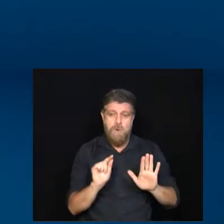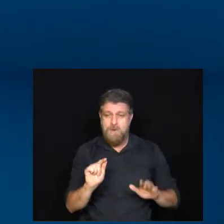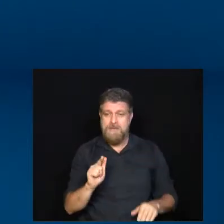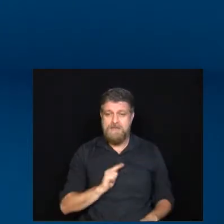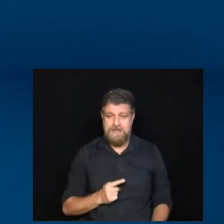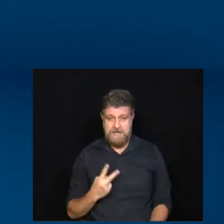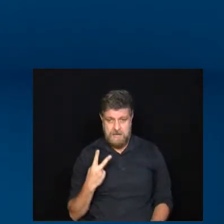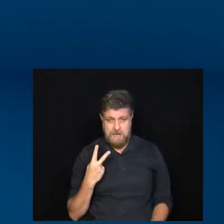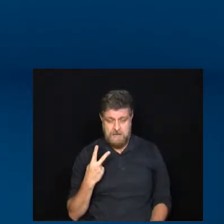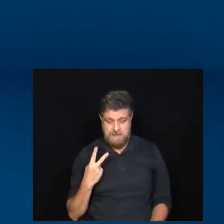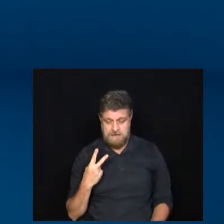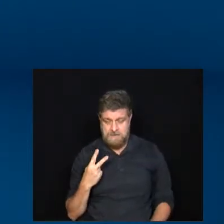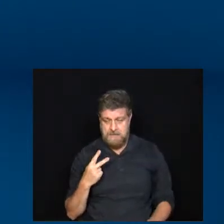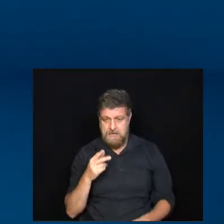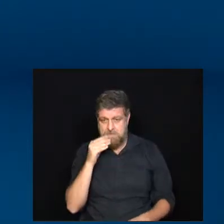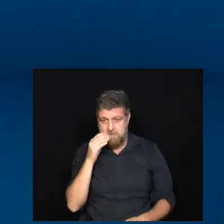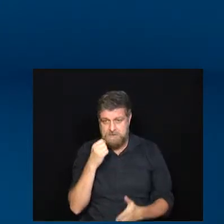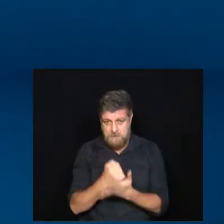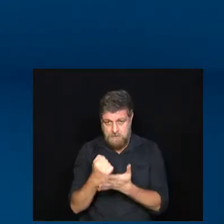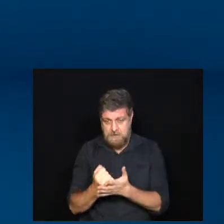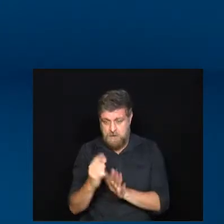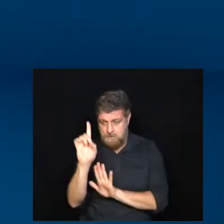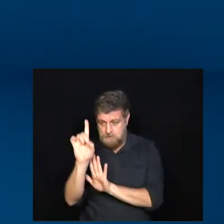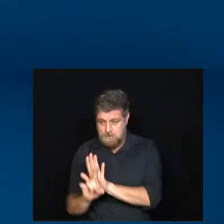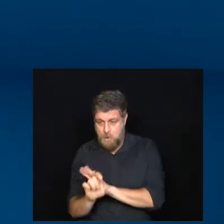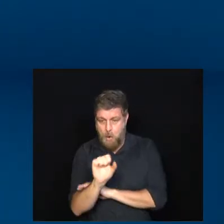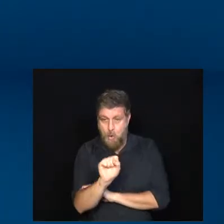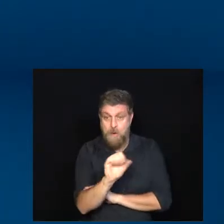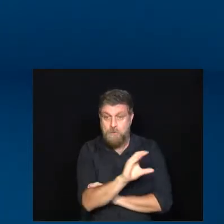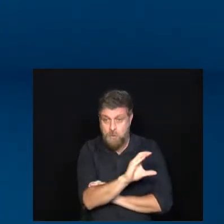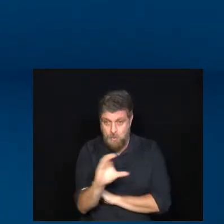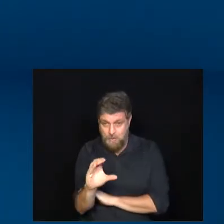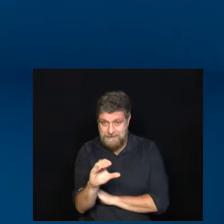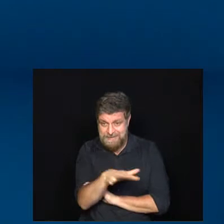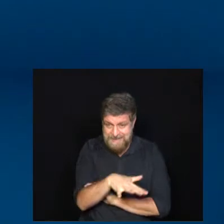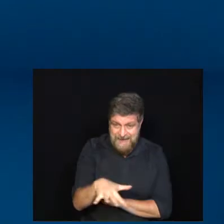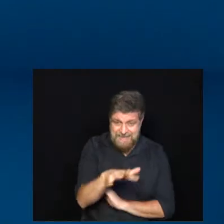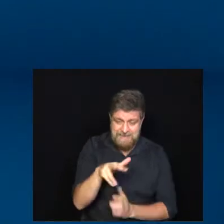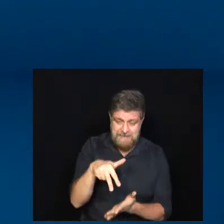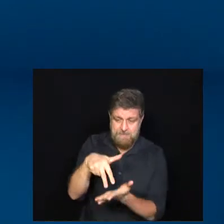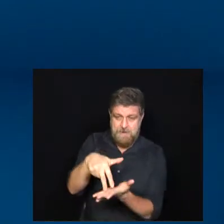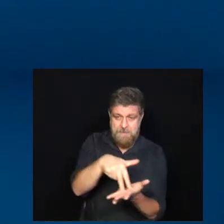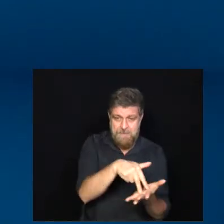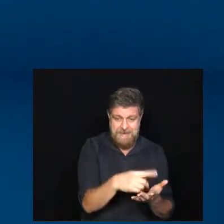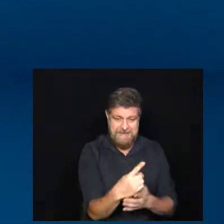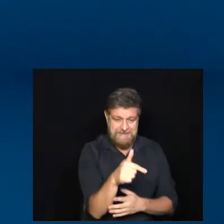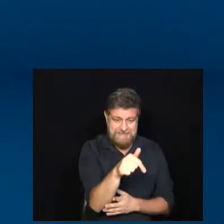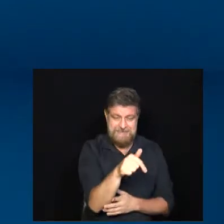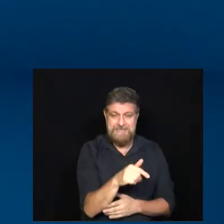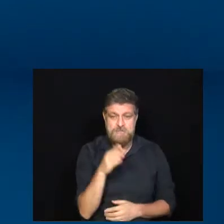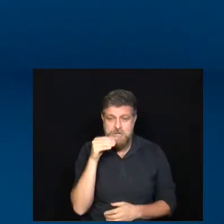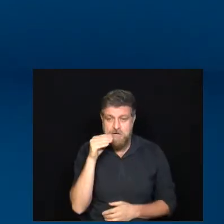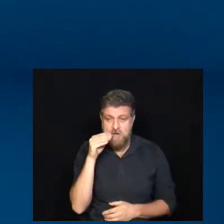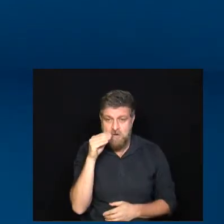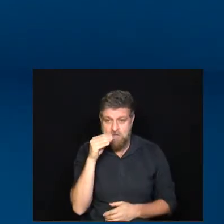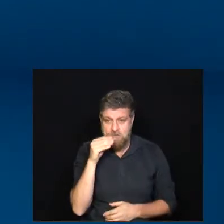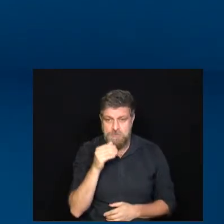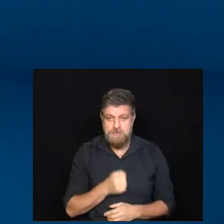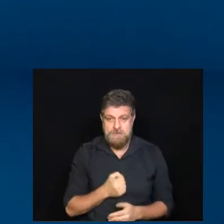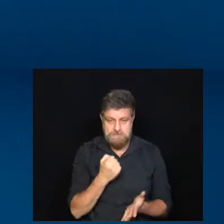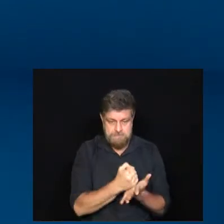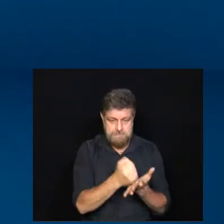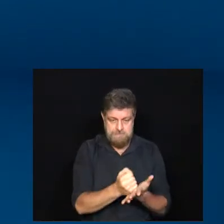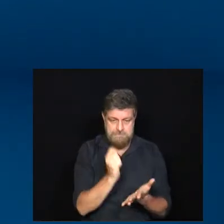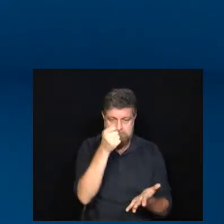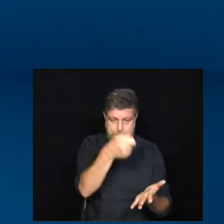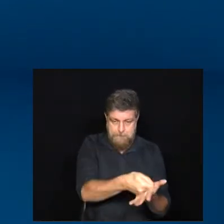novos cargos à pasta, um de diretor, 8 de coordenador departamental e 17 funções gratificadas.